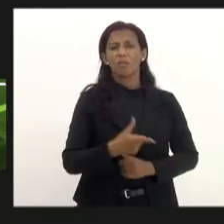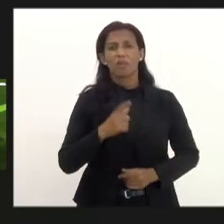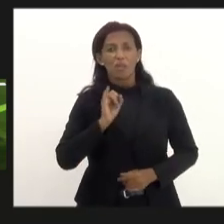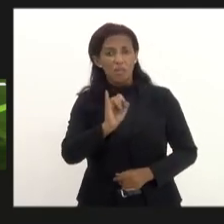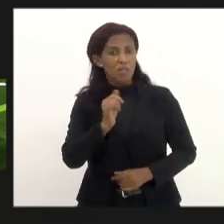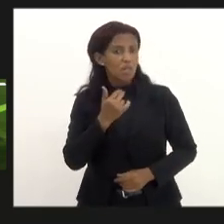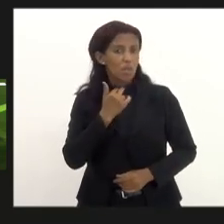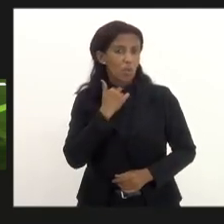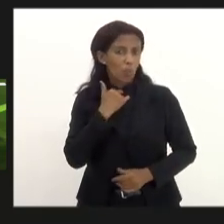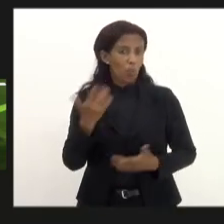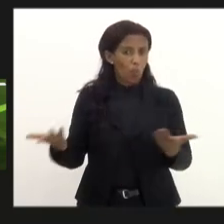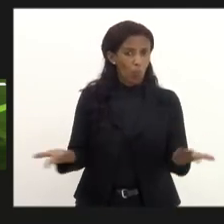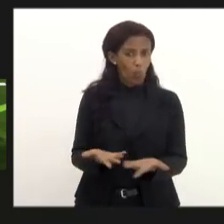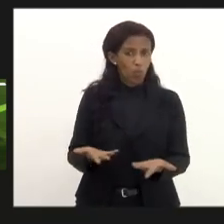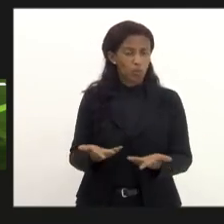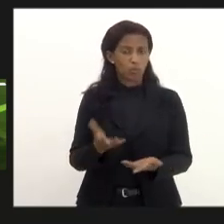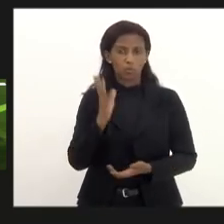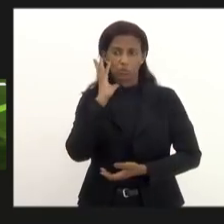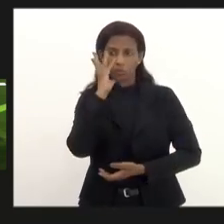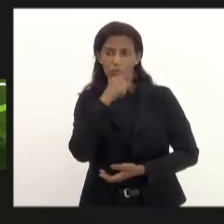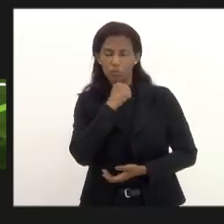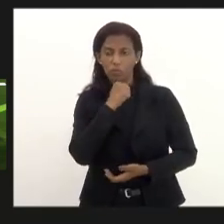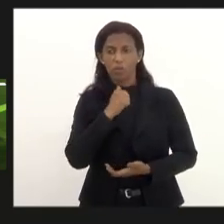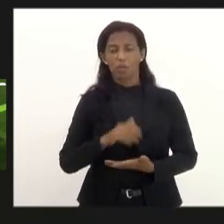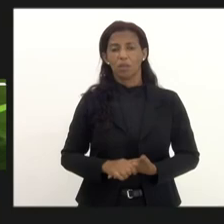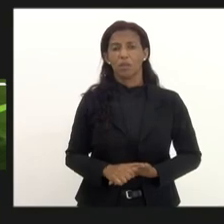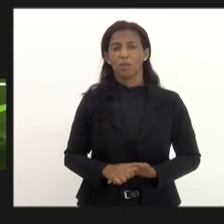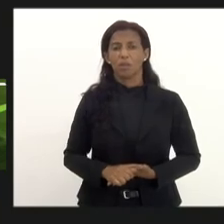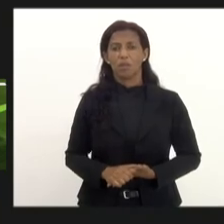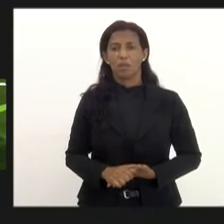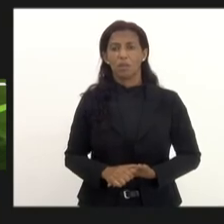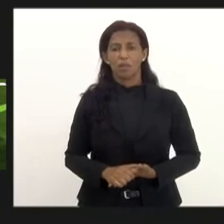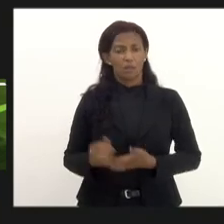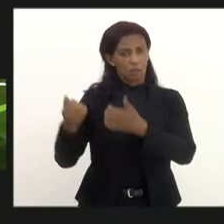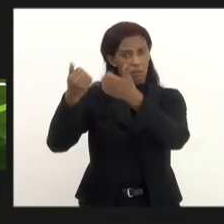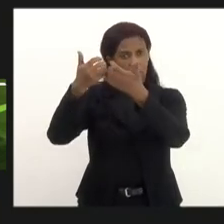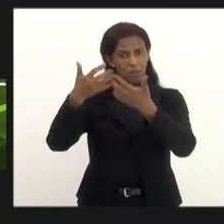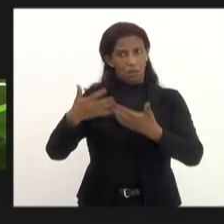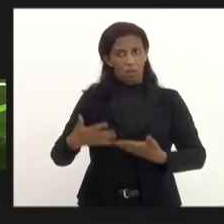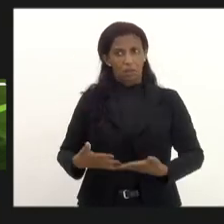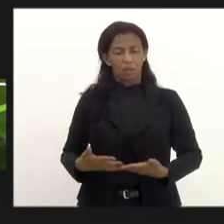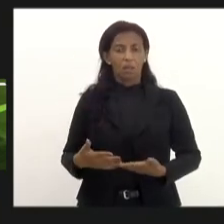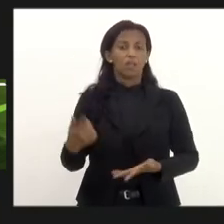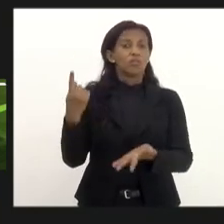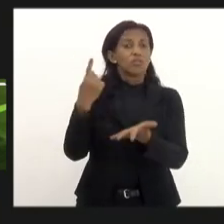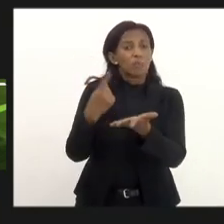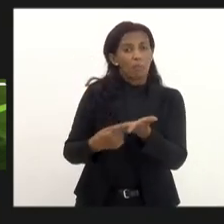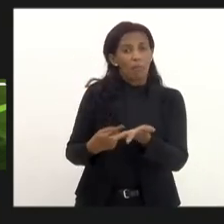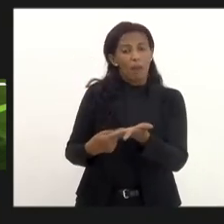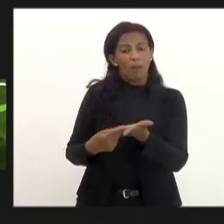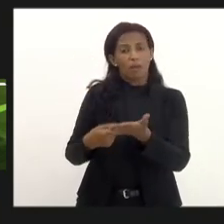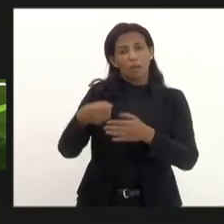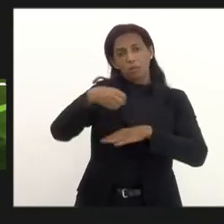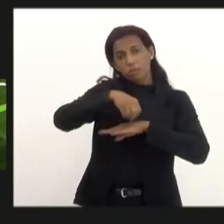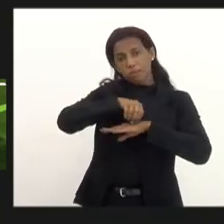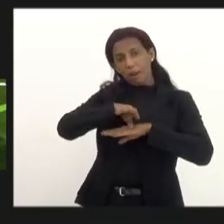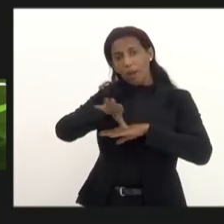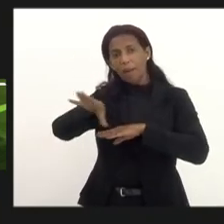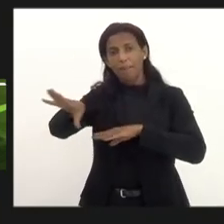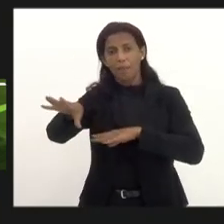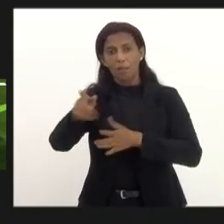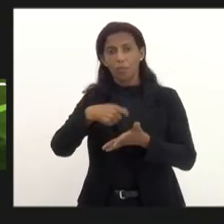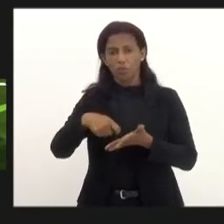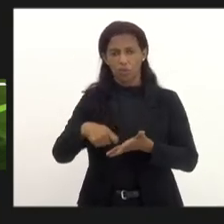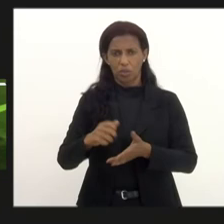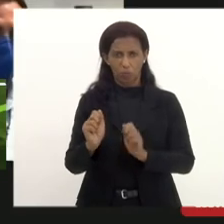puder, porque é longo a explanação, a gente encaminha por escrito, pode